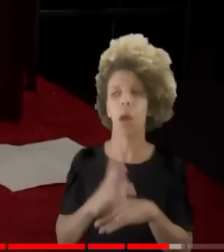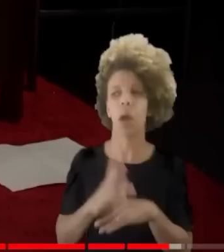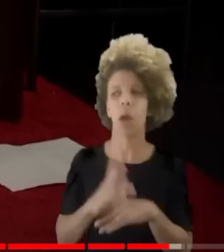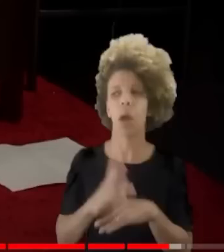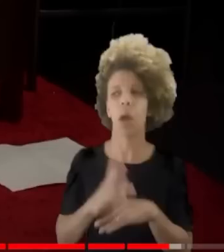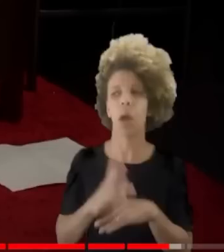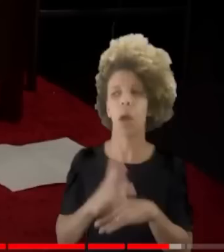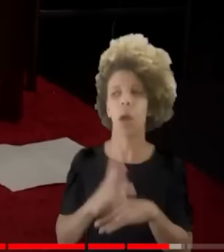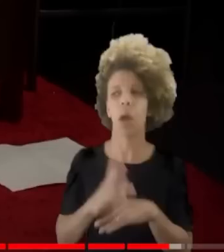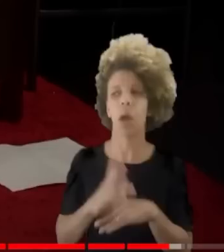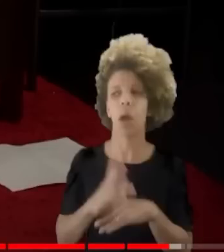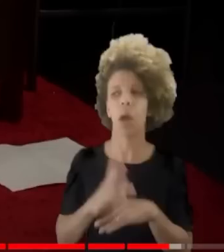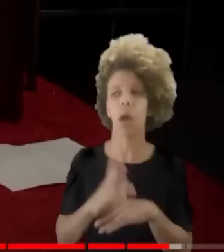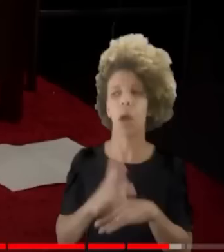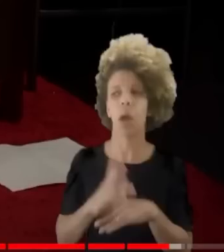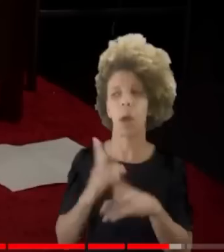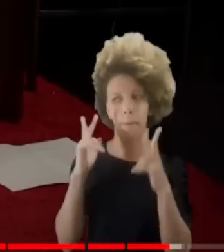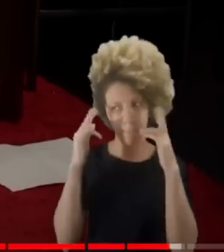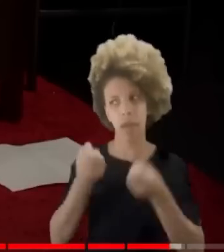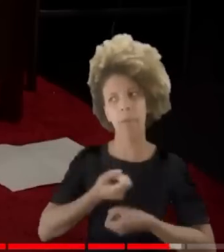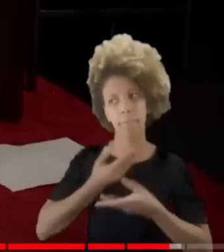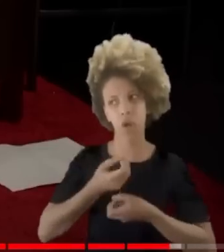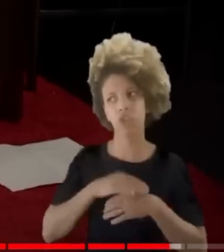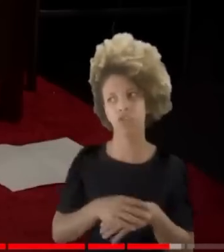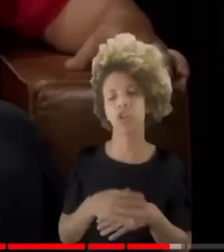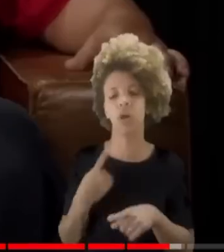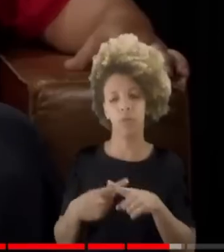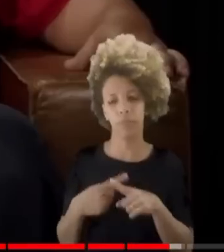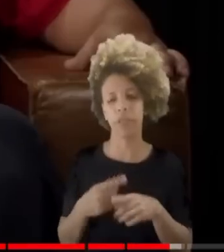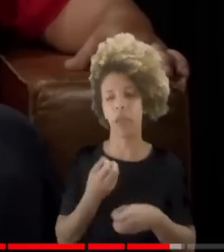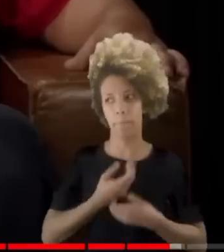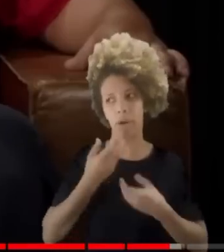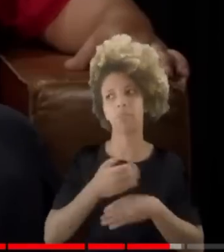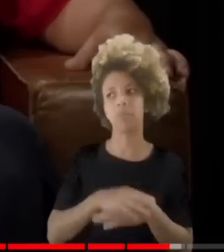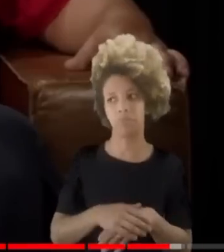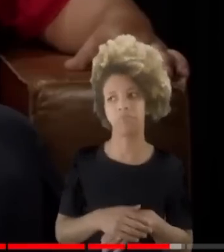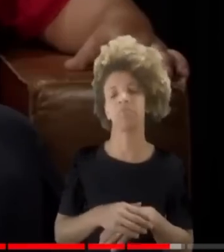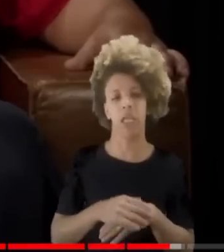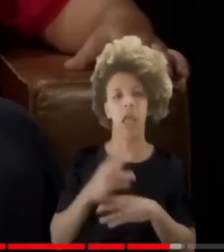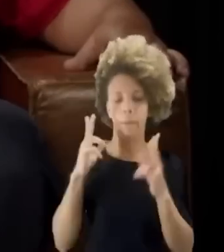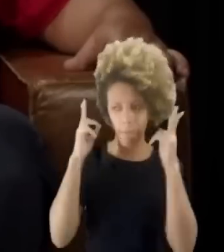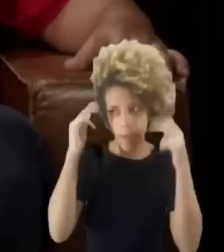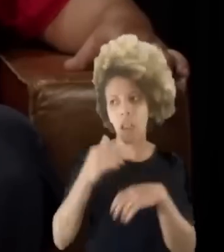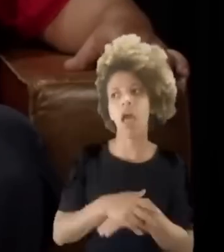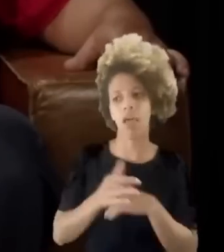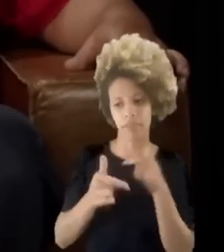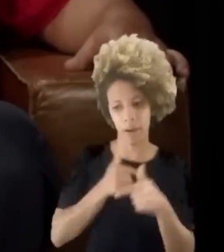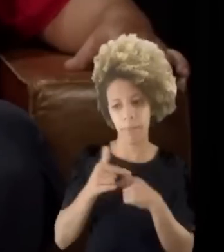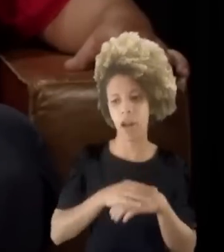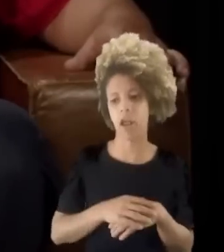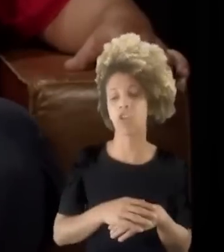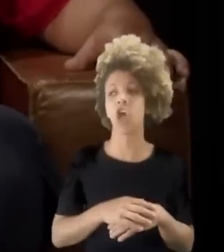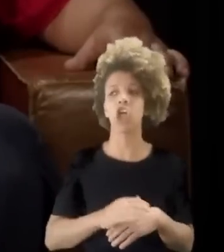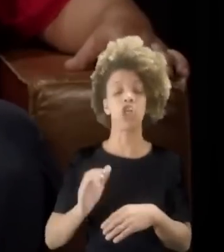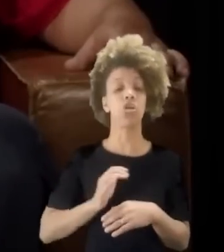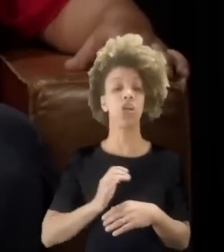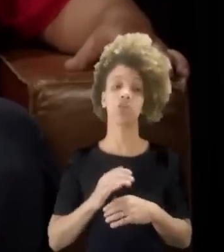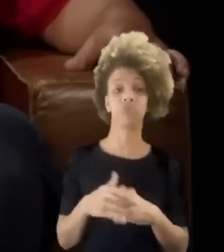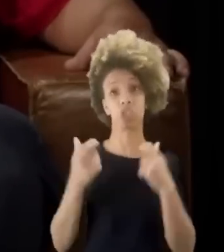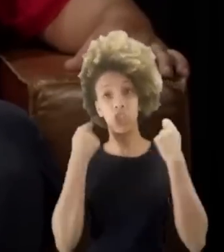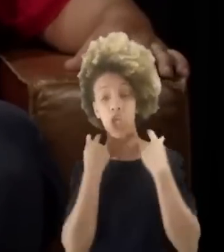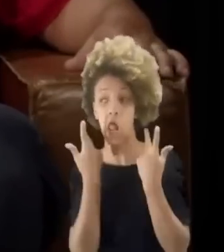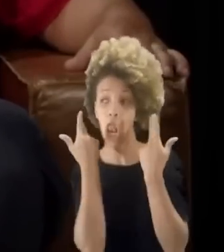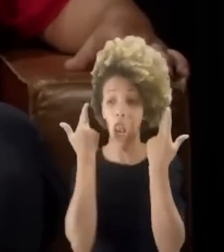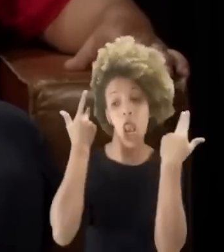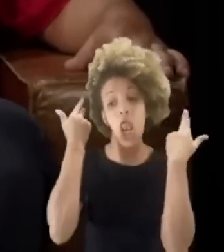e que dramas da Periferia é muito da hora barbeiro apoia porque até um burguês precisa de um barbeiro e o Barbeiro e aquelas trabalhadora e o burguês tem que colocar o